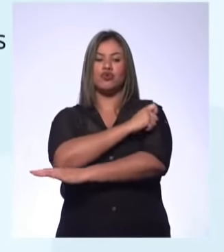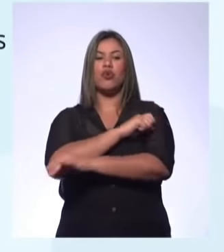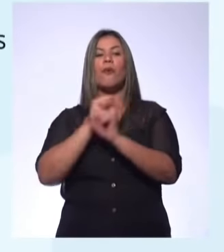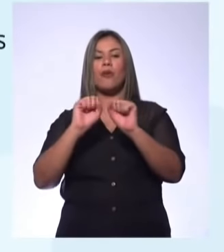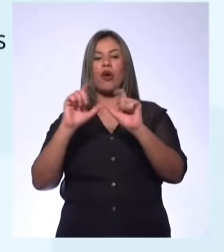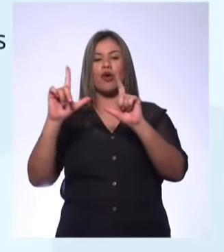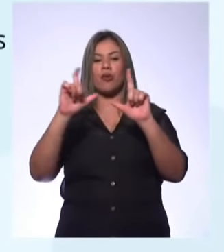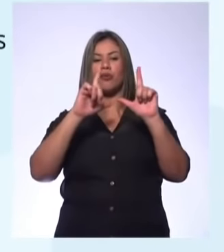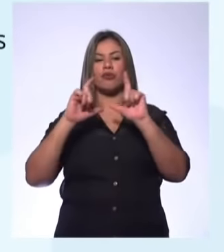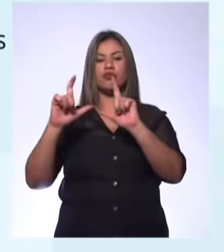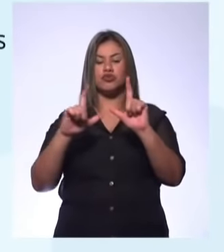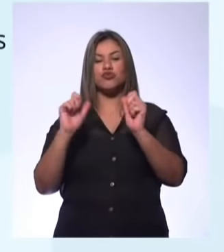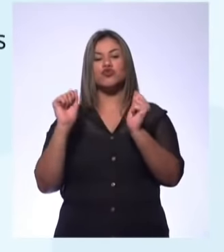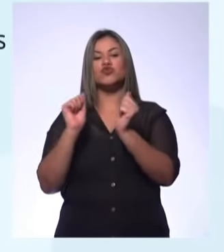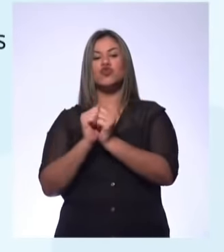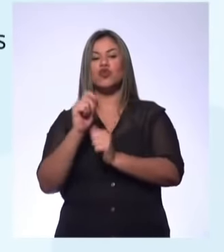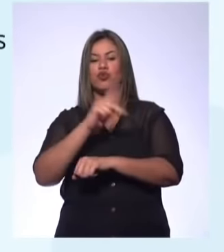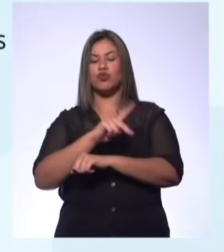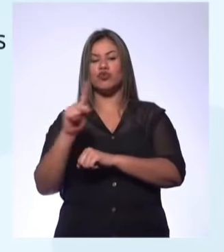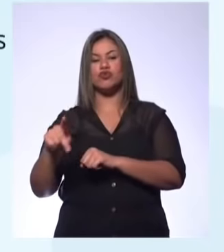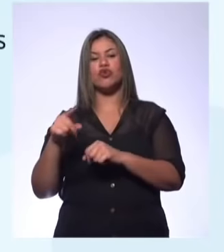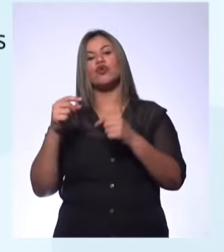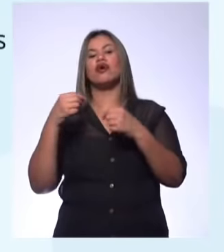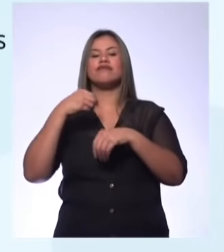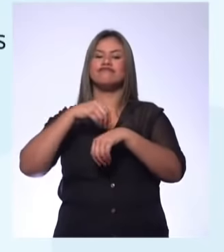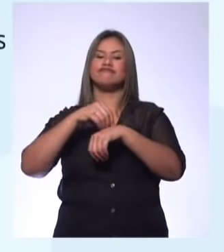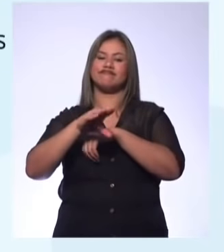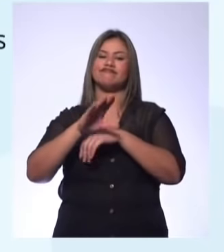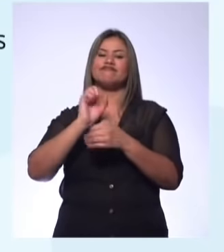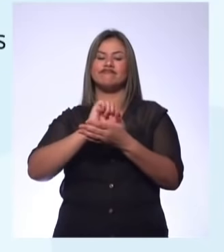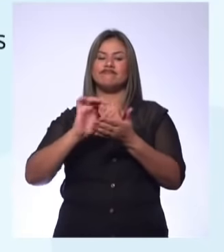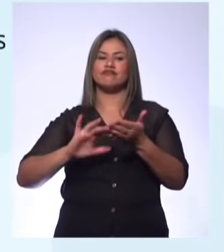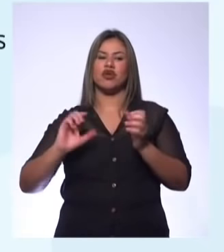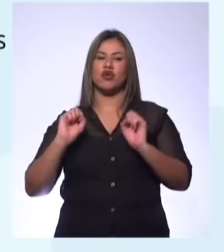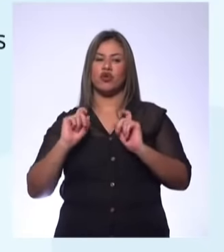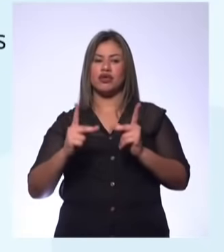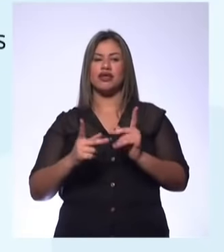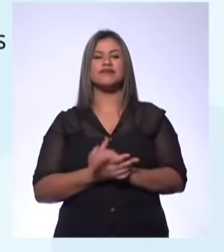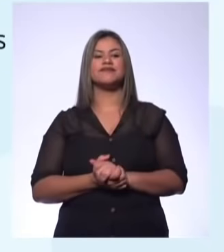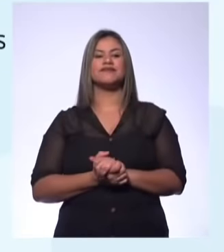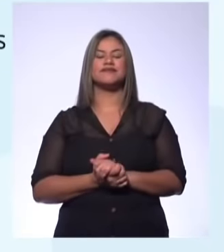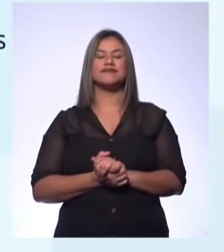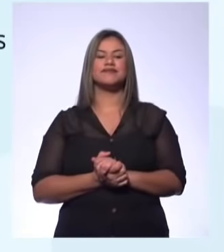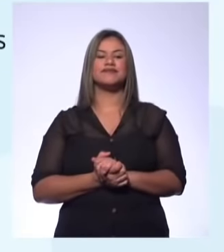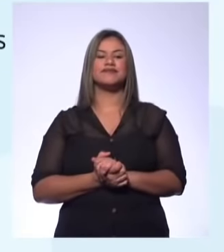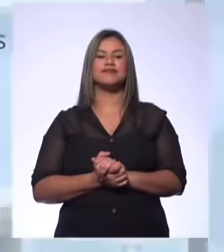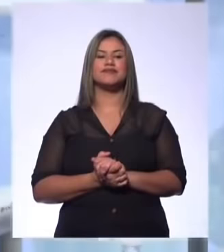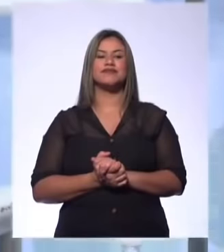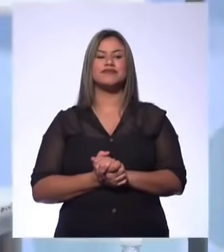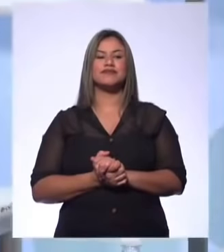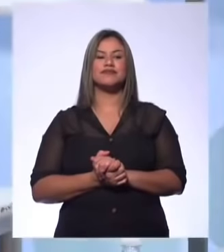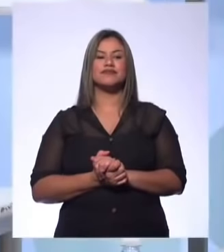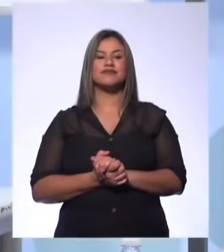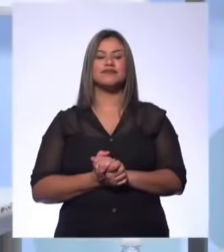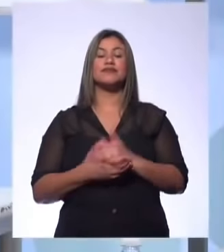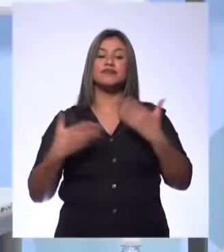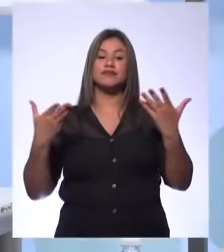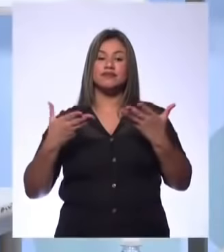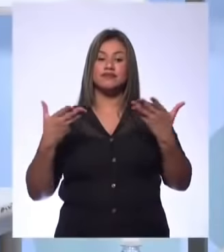e façam com os seus professores. É uma sugestão de atividades, tá bem? Agora, eu vou colocar, nós